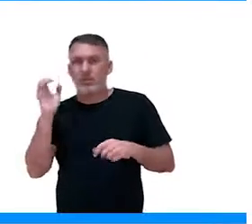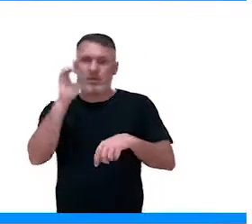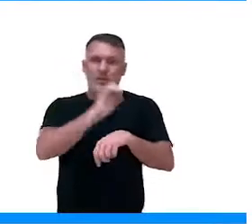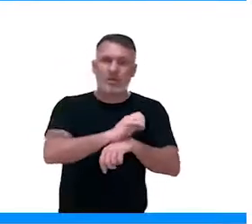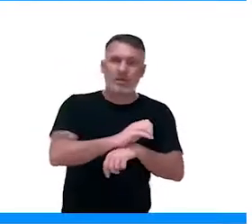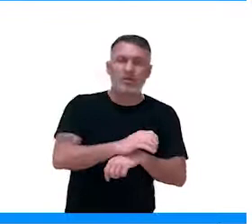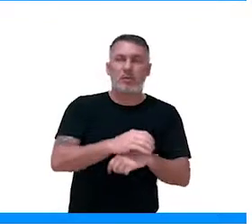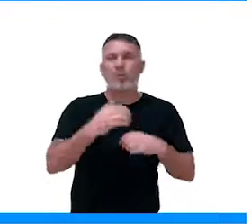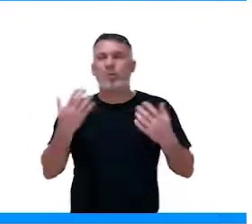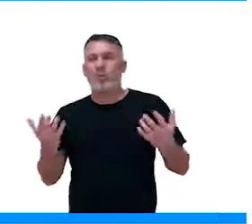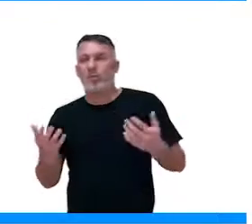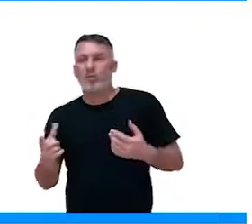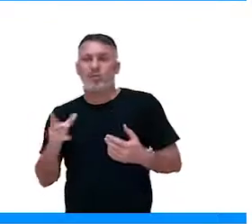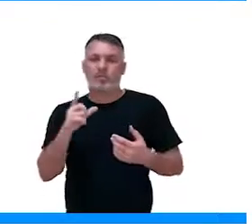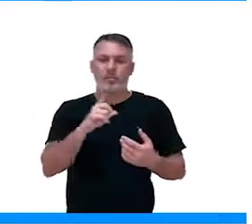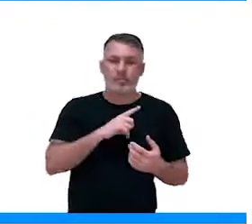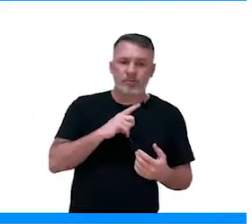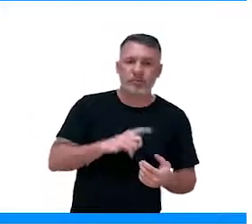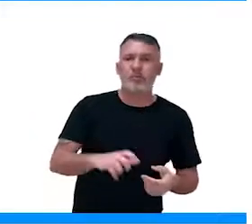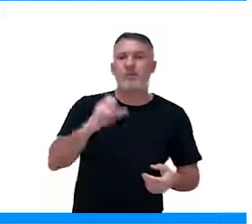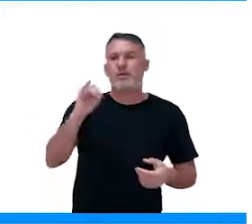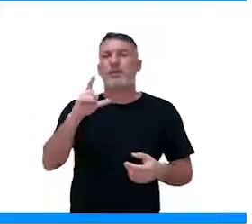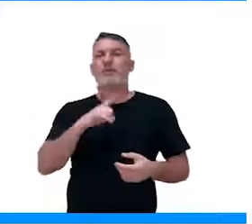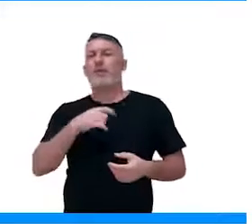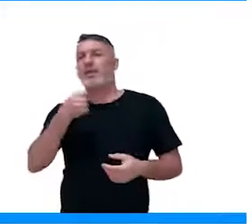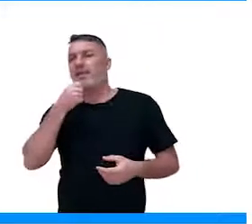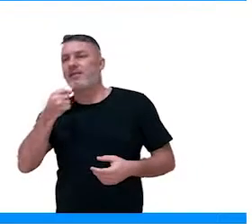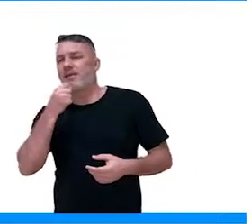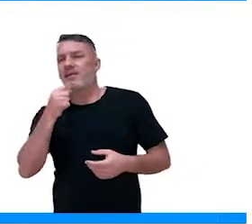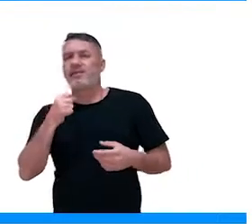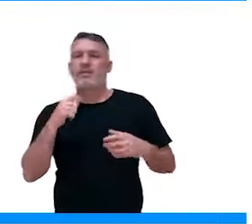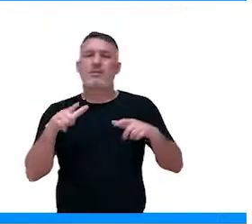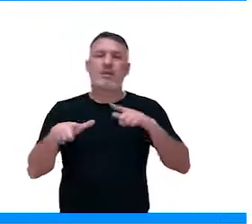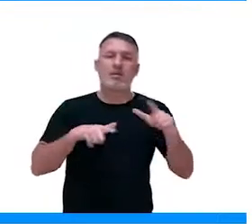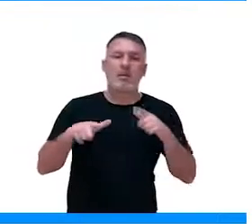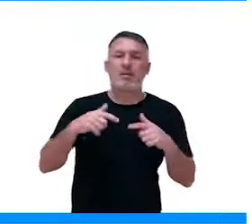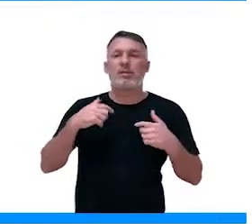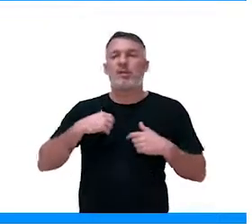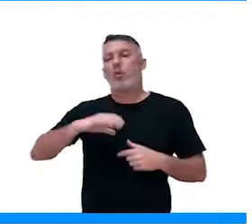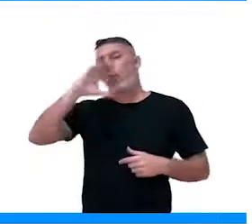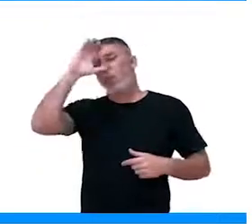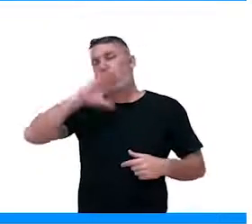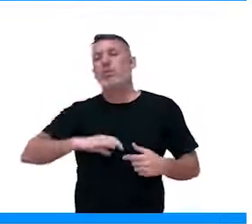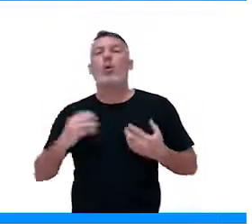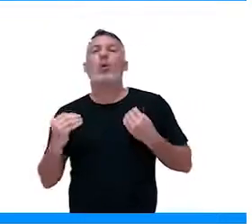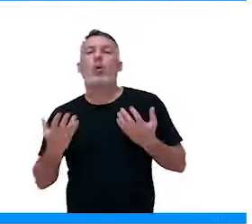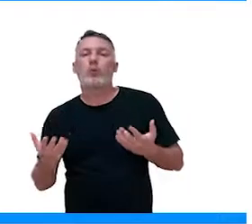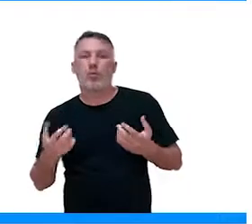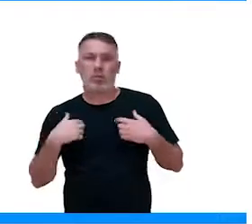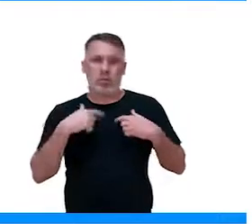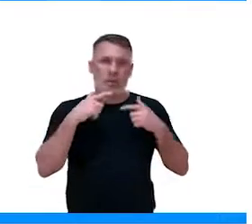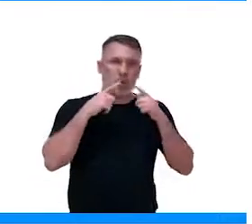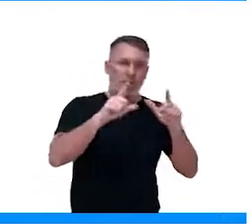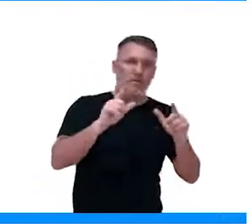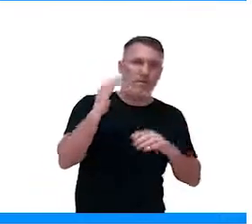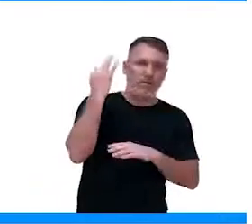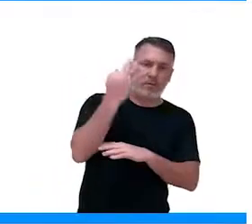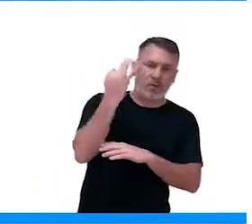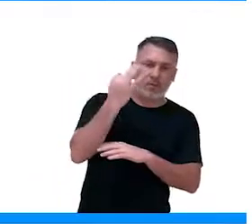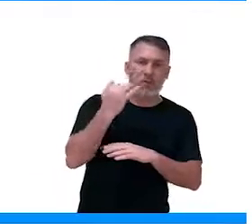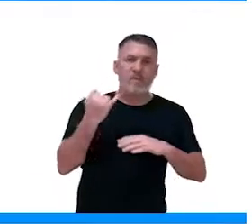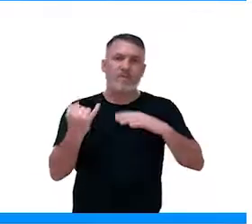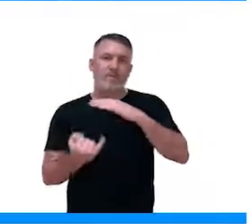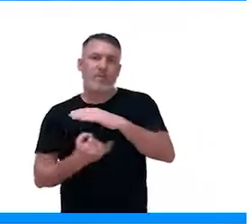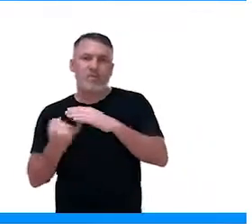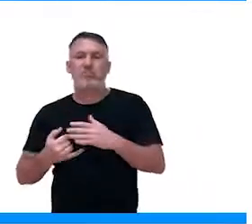outro estado, o que eu vou trazer? E se eu tiver uma entrevista de emprego, como que eu vou me comportar linguisticamente? Vou usar a linguagem mais